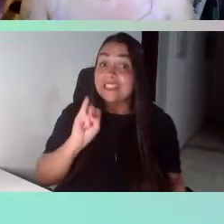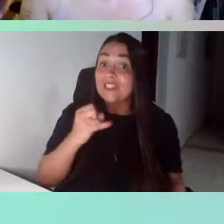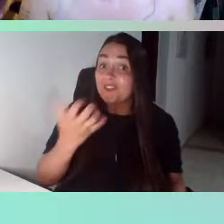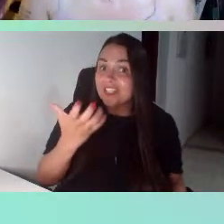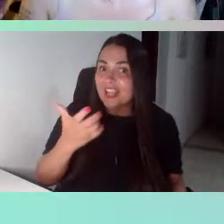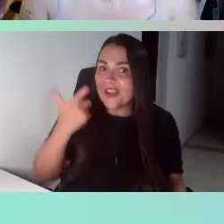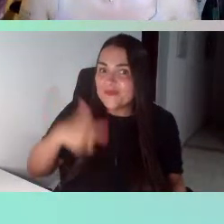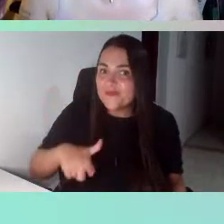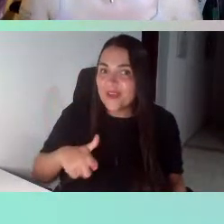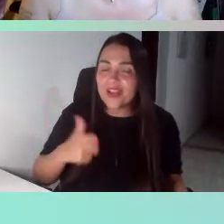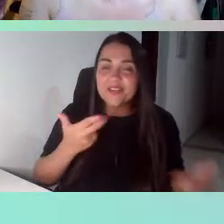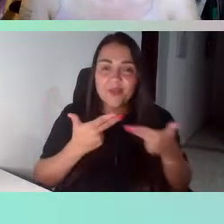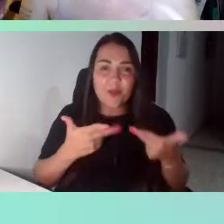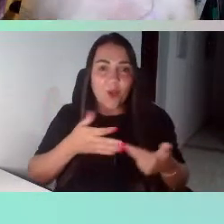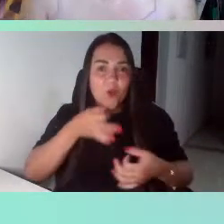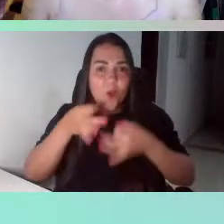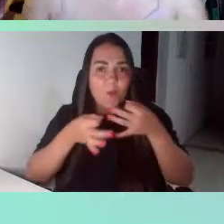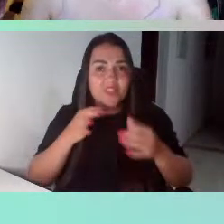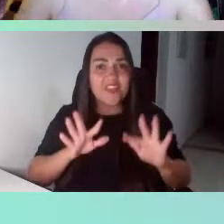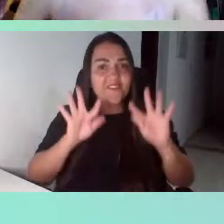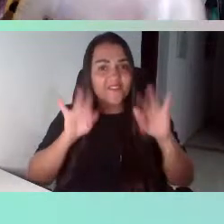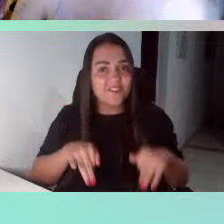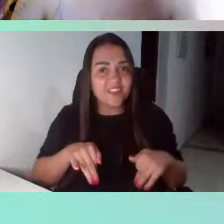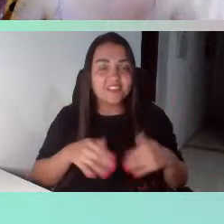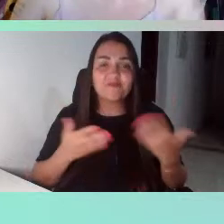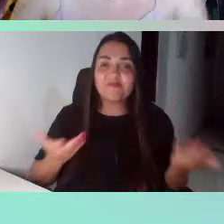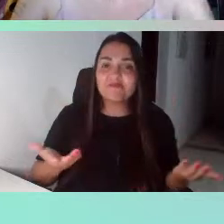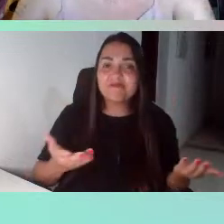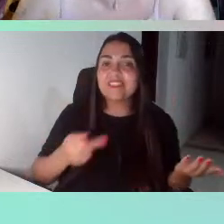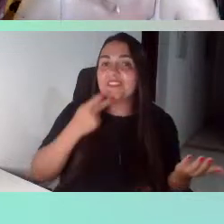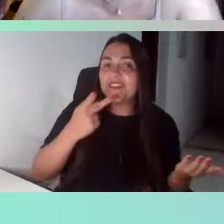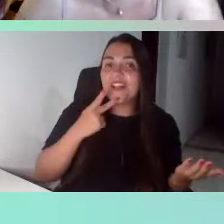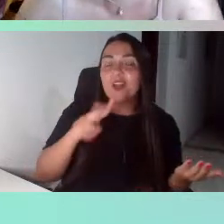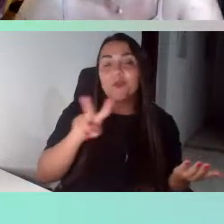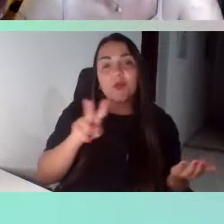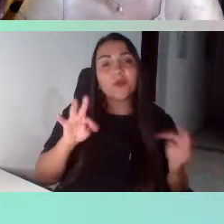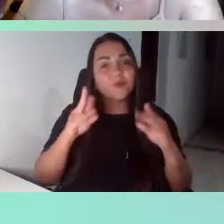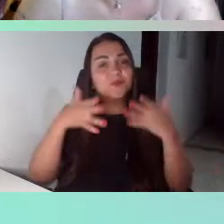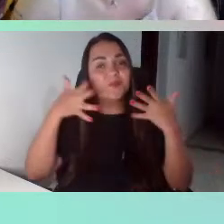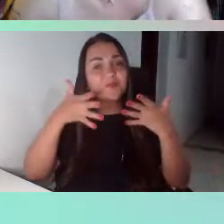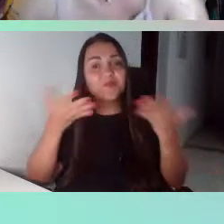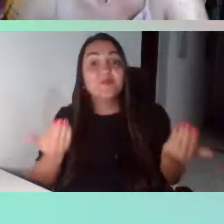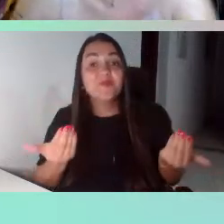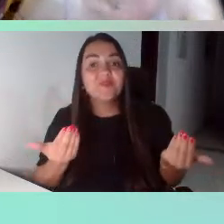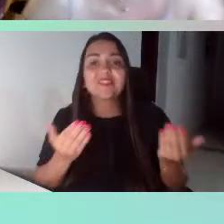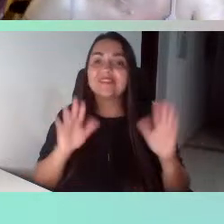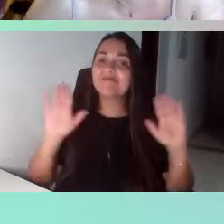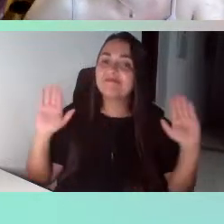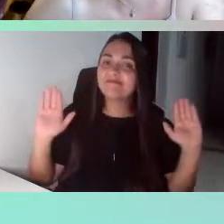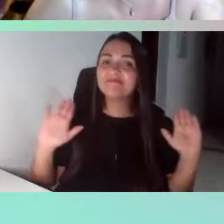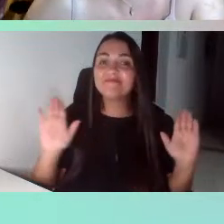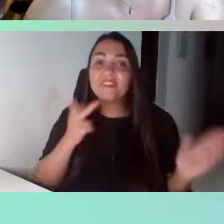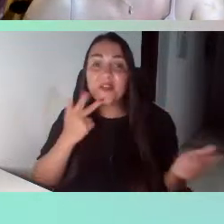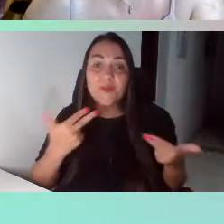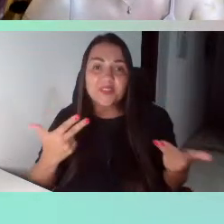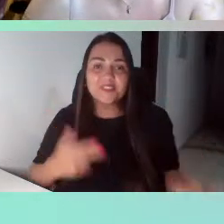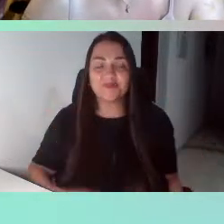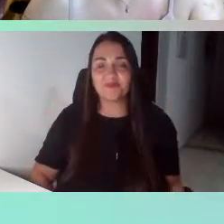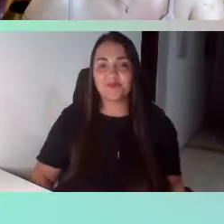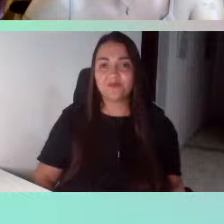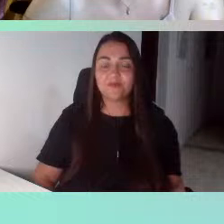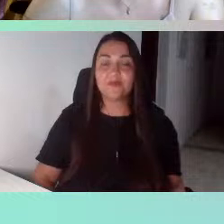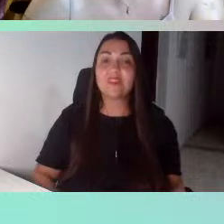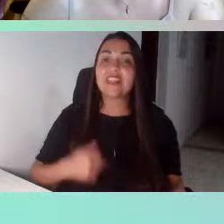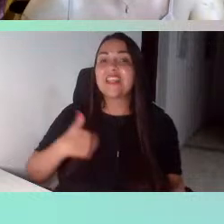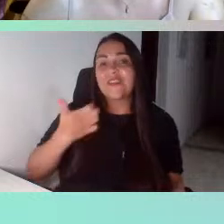mais algum comentário agora, no final, Geis, aí, todas vocês, para se despedir. Eu quero agradecer